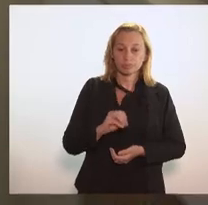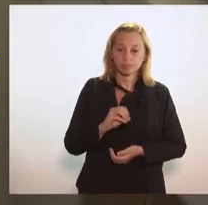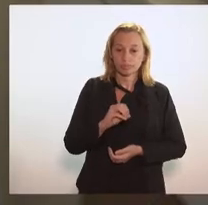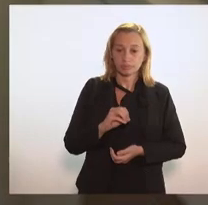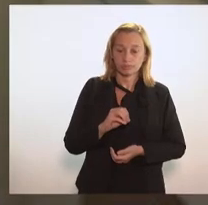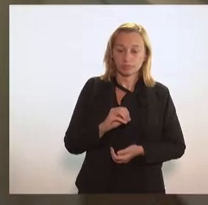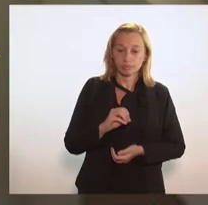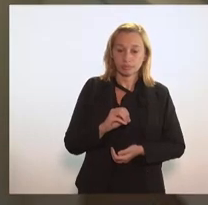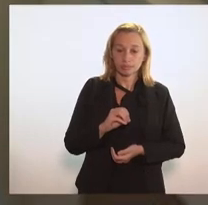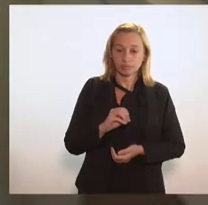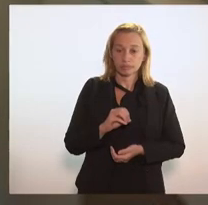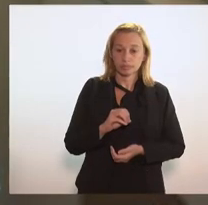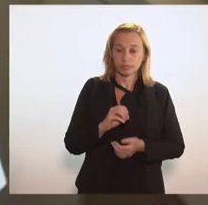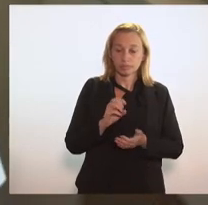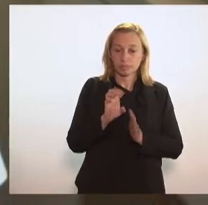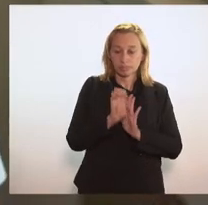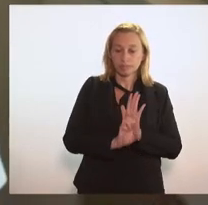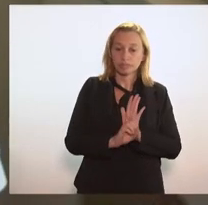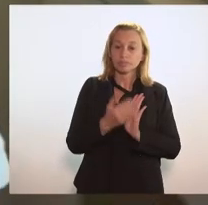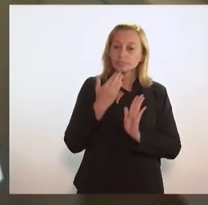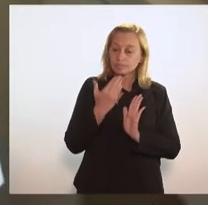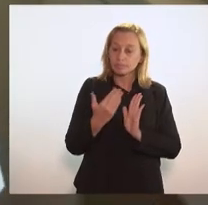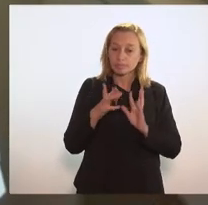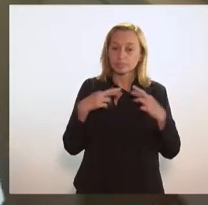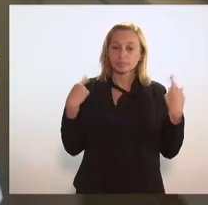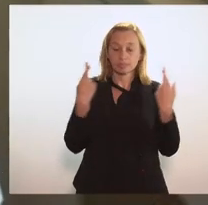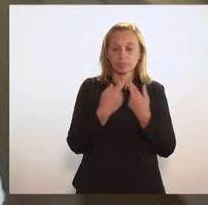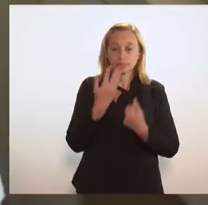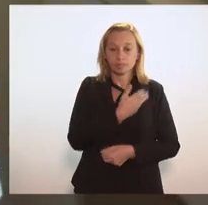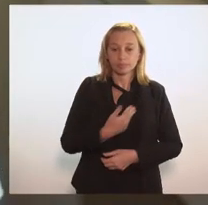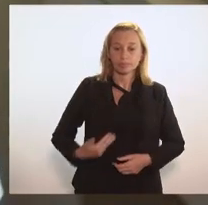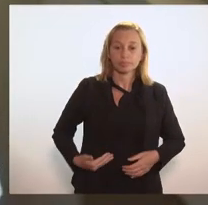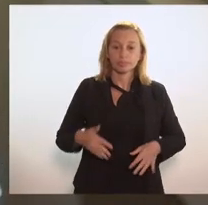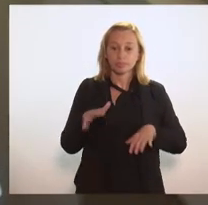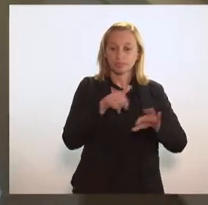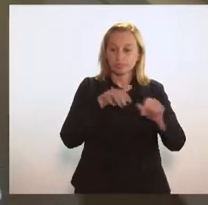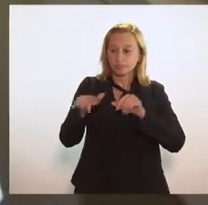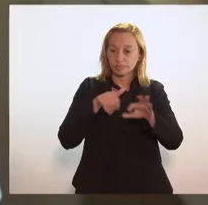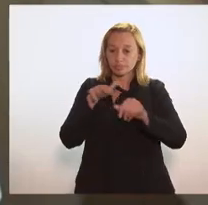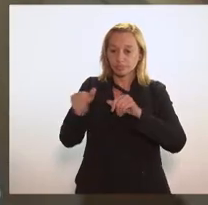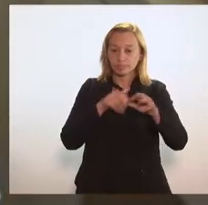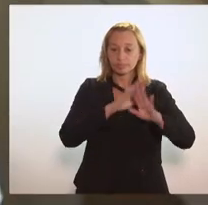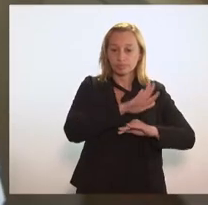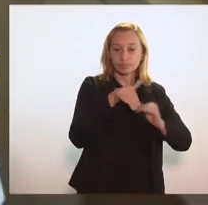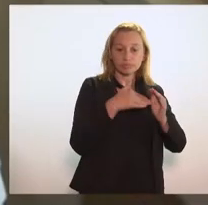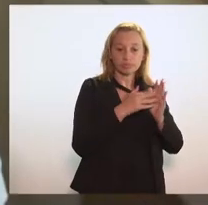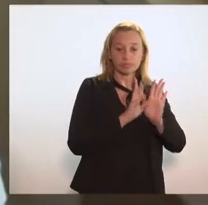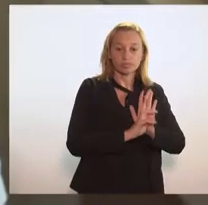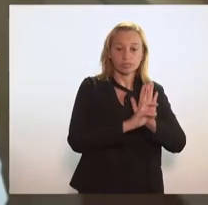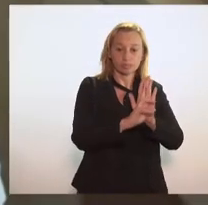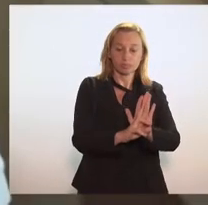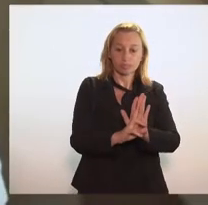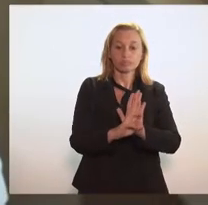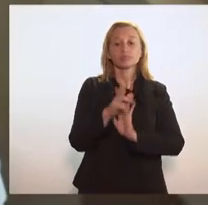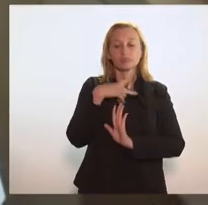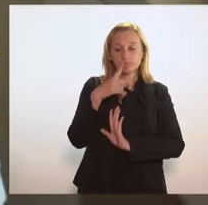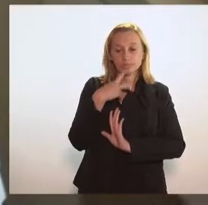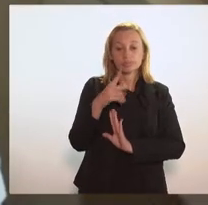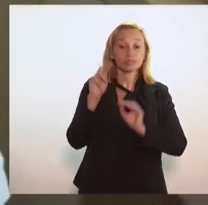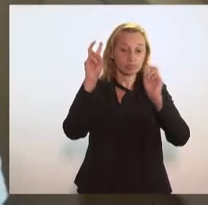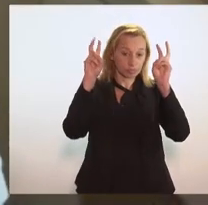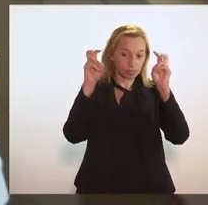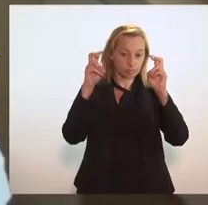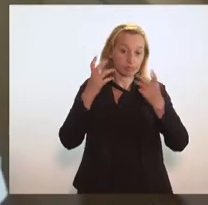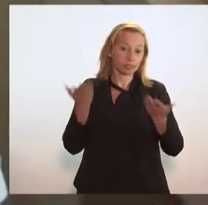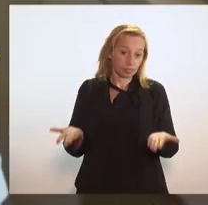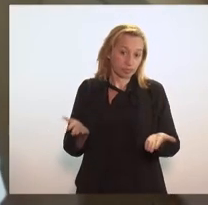vamos ter também uma audiência publi E aí todos os representantes para falarem sobre o